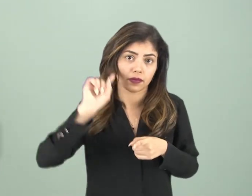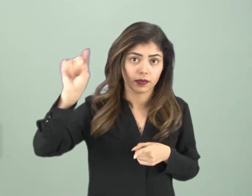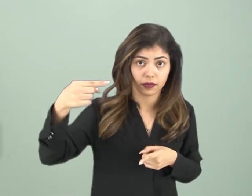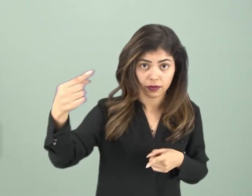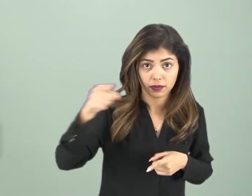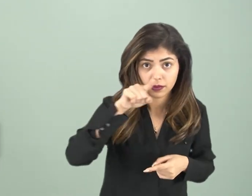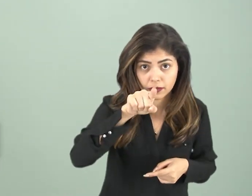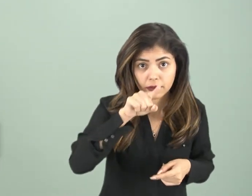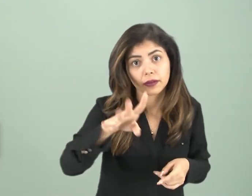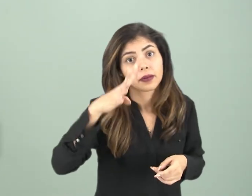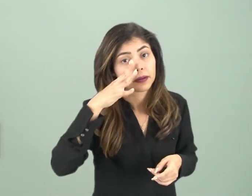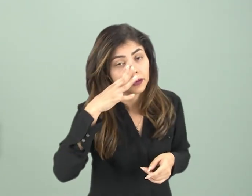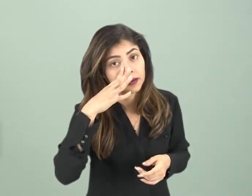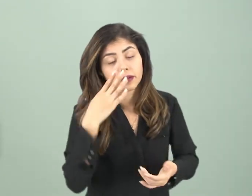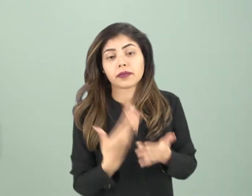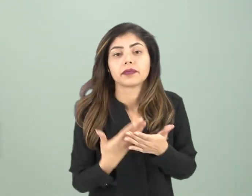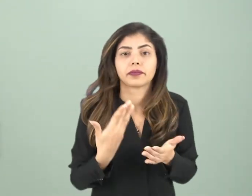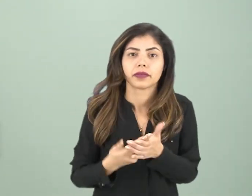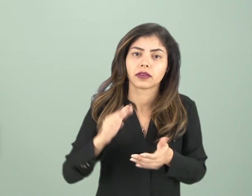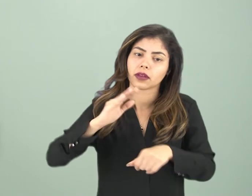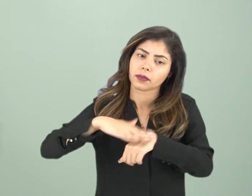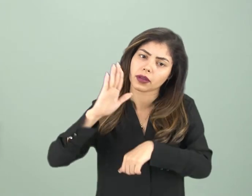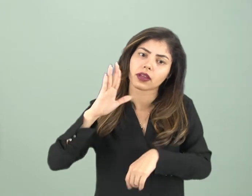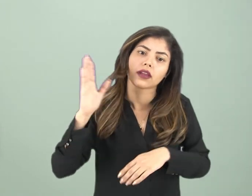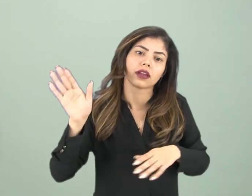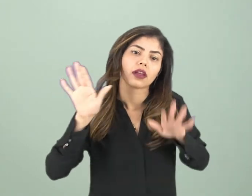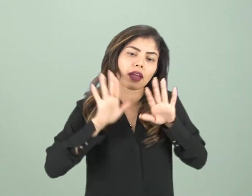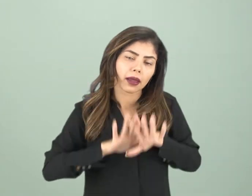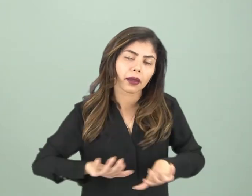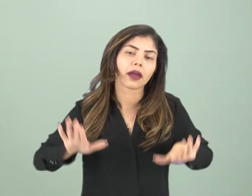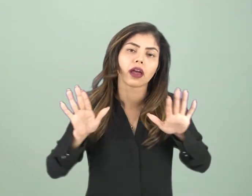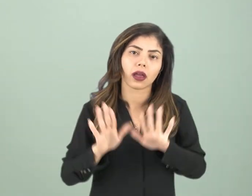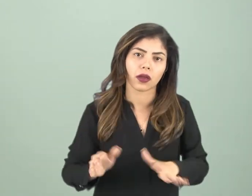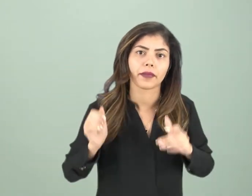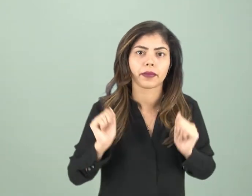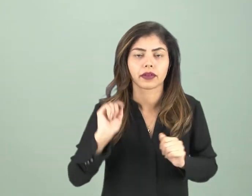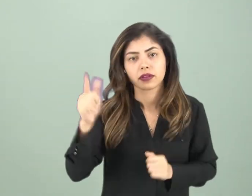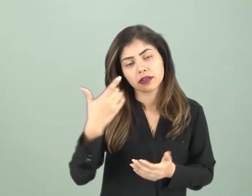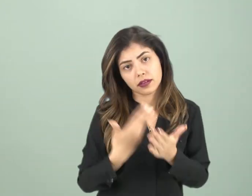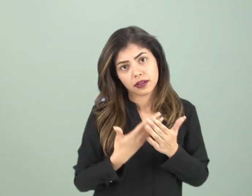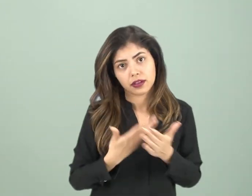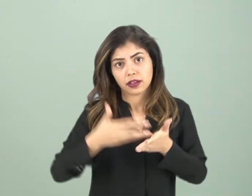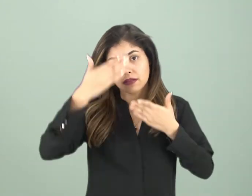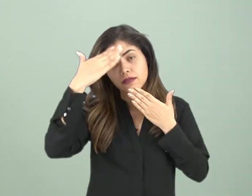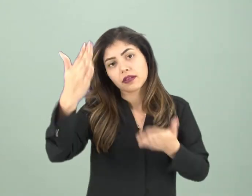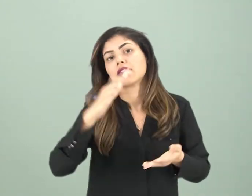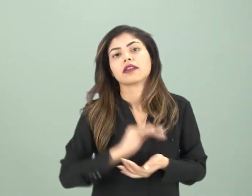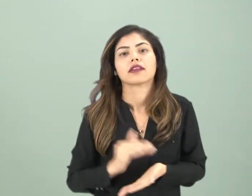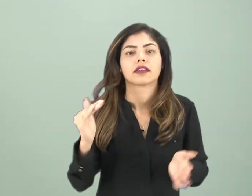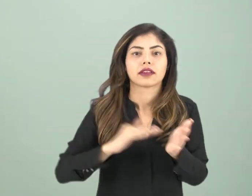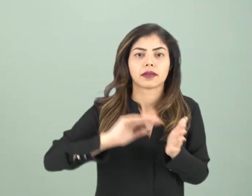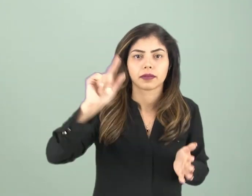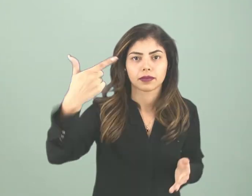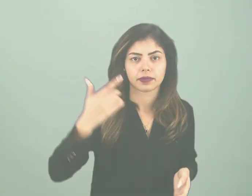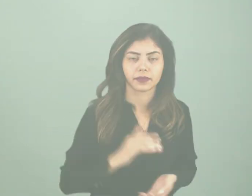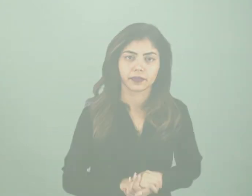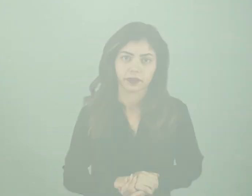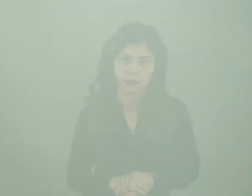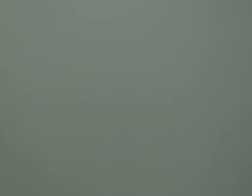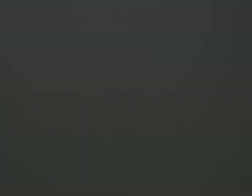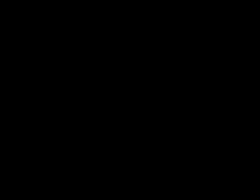você assistir essa aula com mais calma, pausando, você pode assistir outras aulas, ok? Muito obrigado, até a próxima.